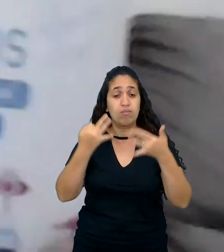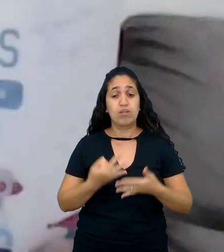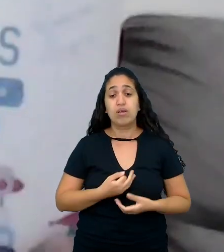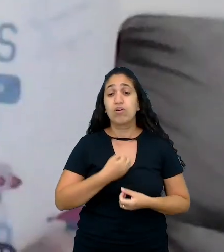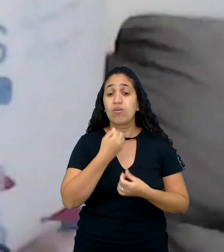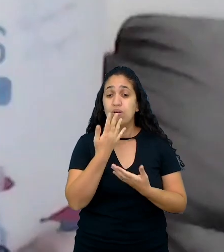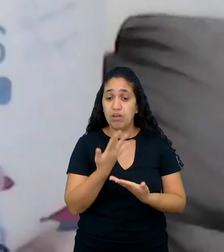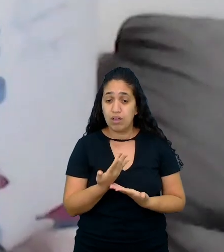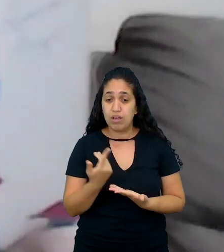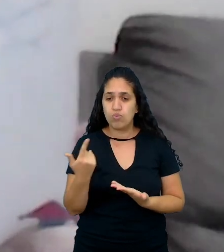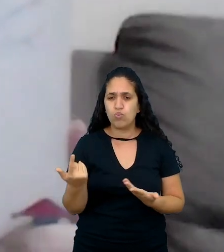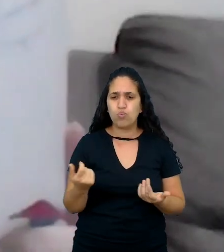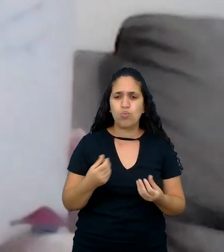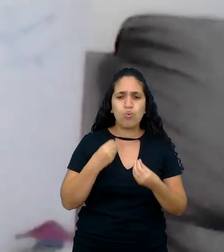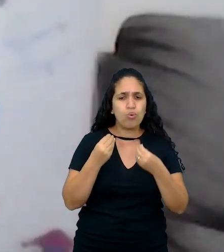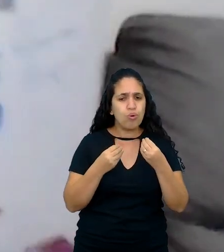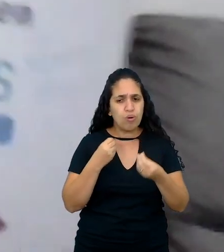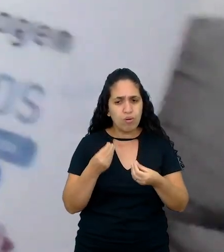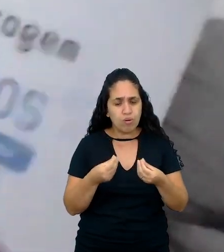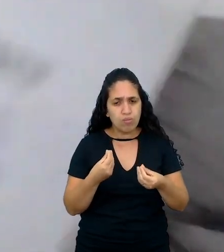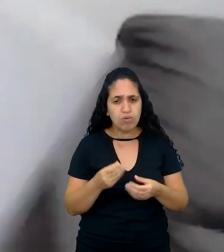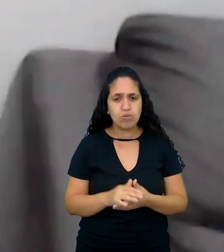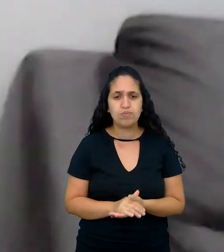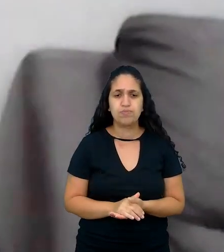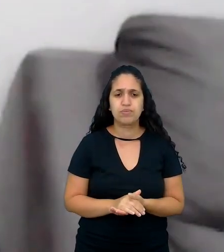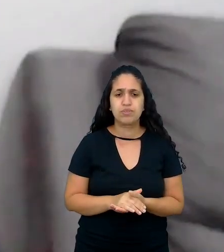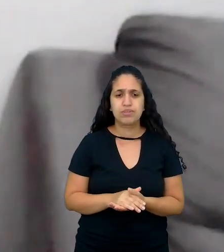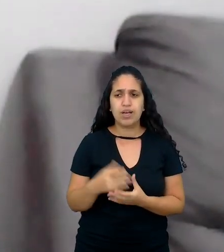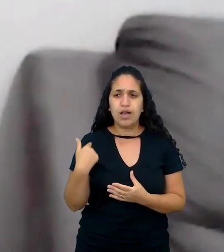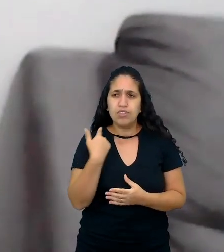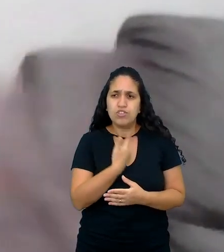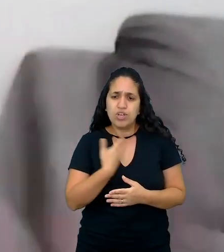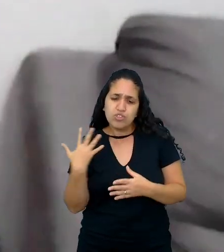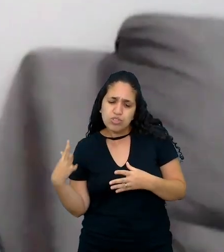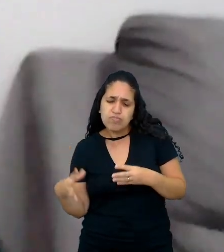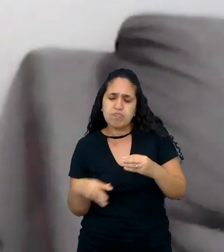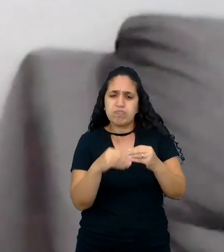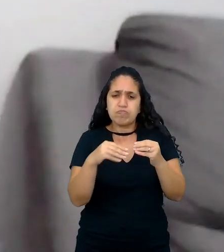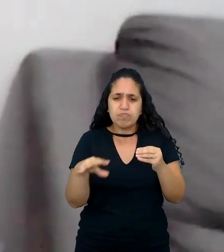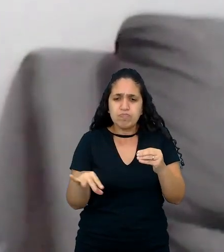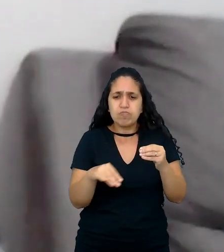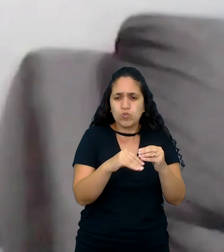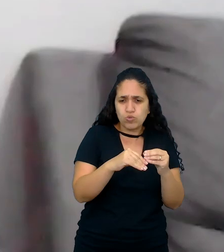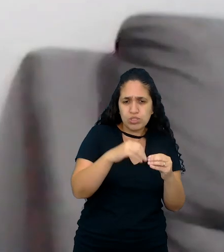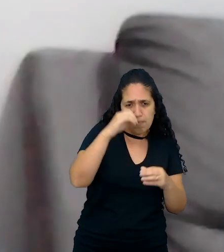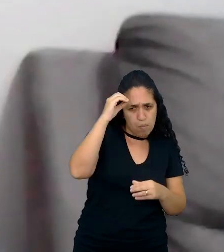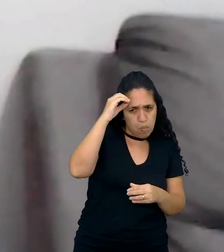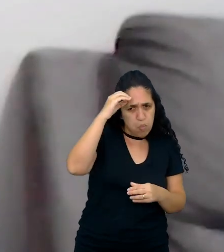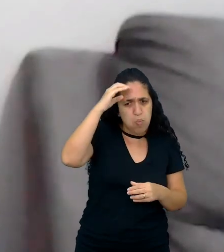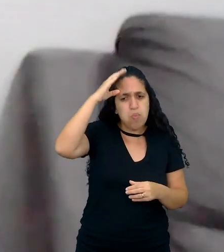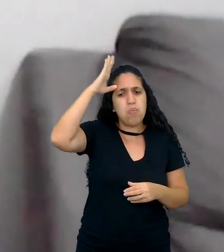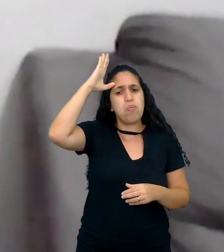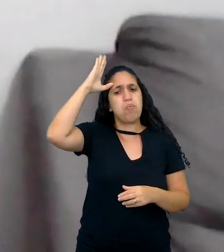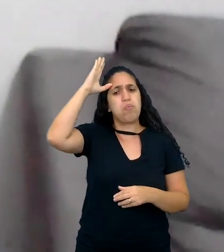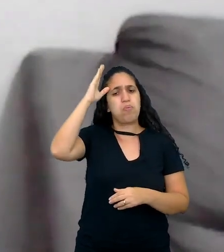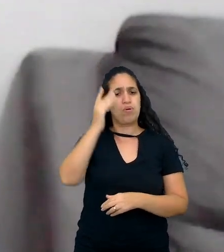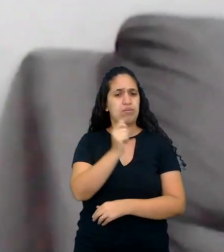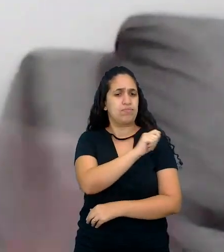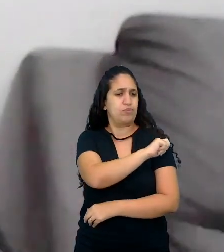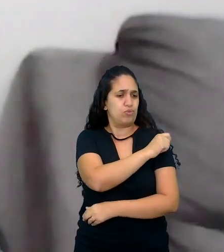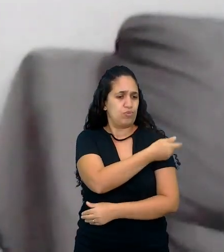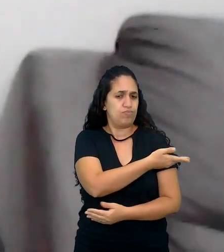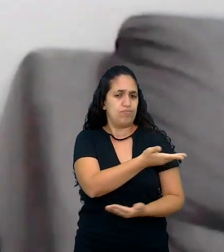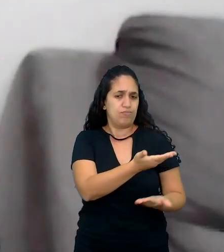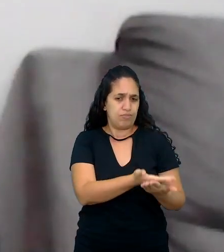disso, né? O quanto a gente contribui para a construção do conhecimento dos